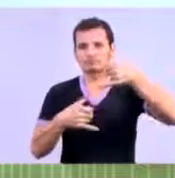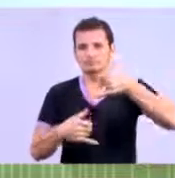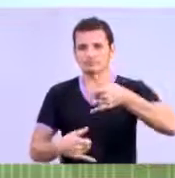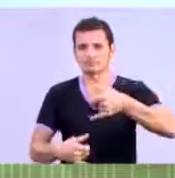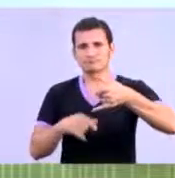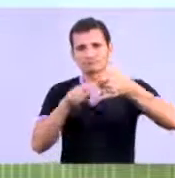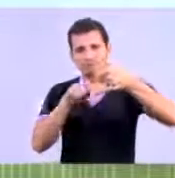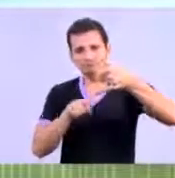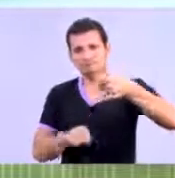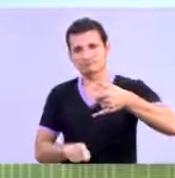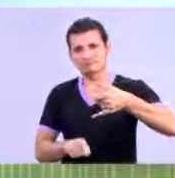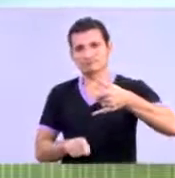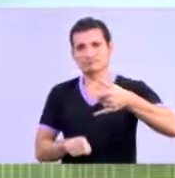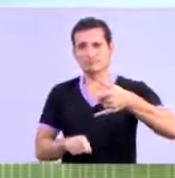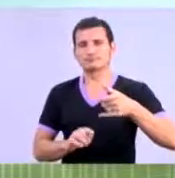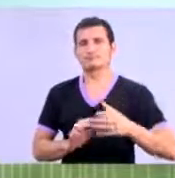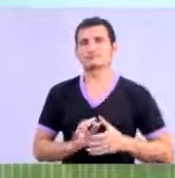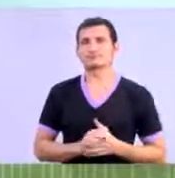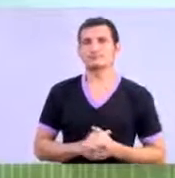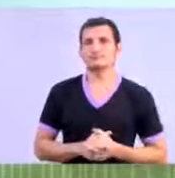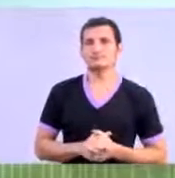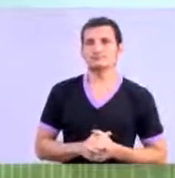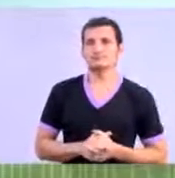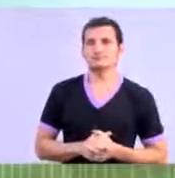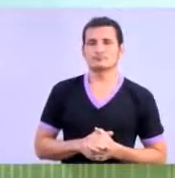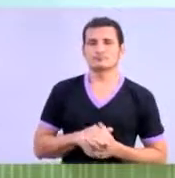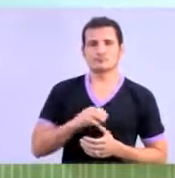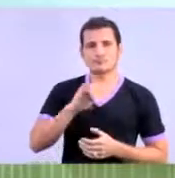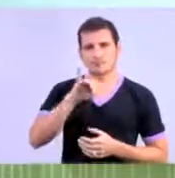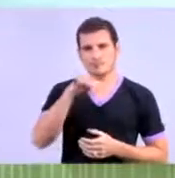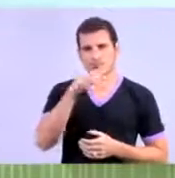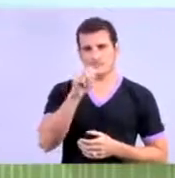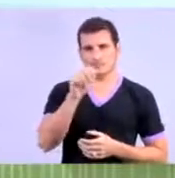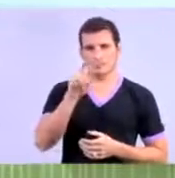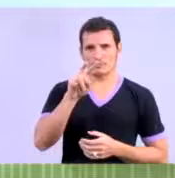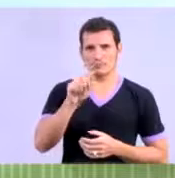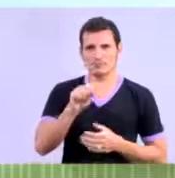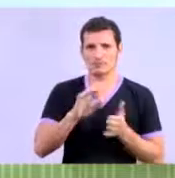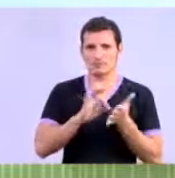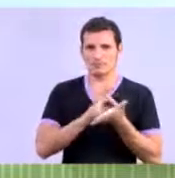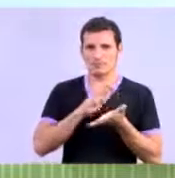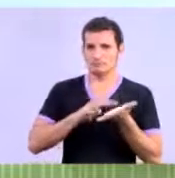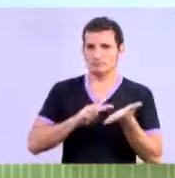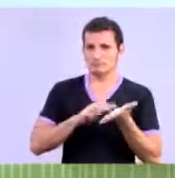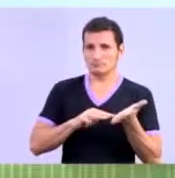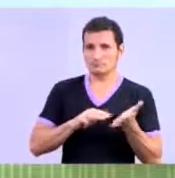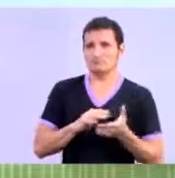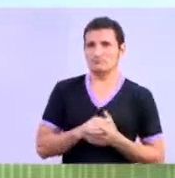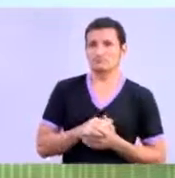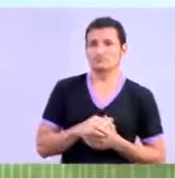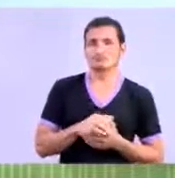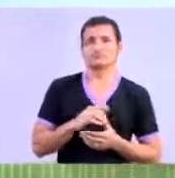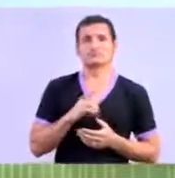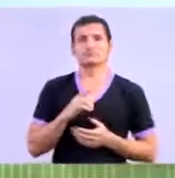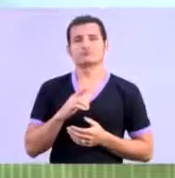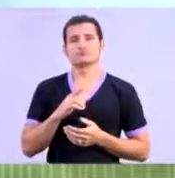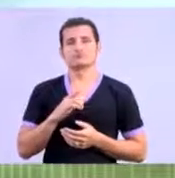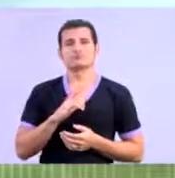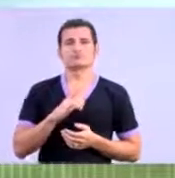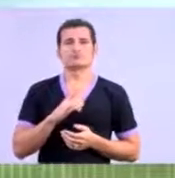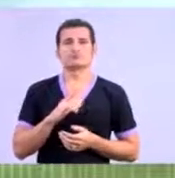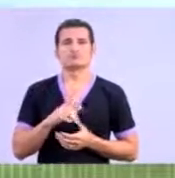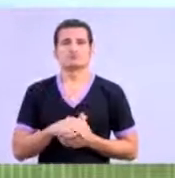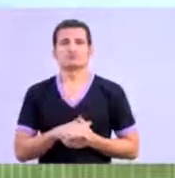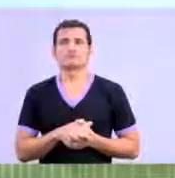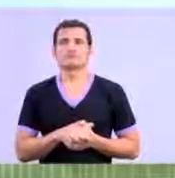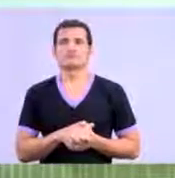retorno, o nome e os parâmetros. No caso do Java, gente, a assinatura do método é composta pelos seguintes elementos, né, lá